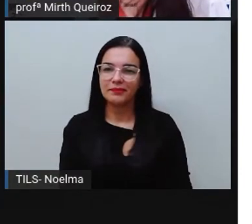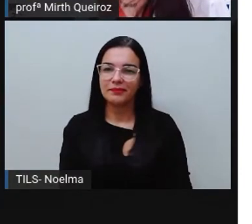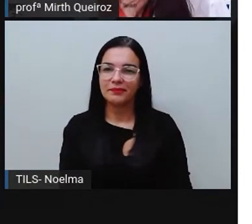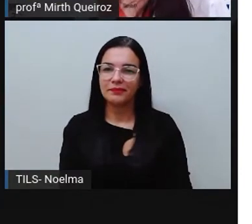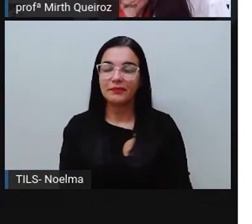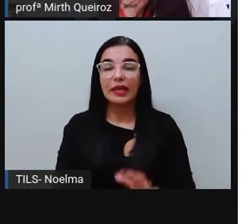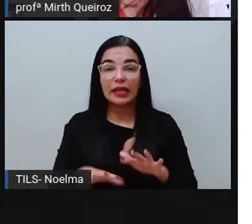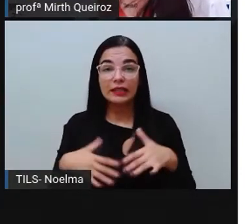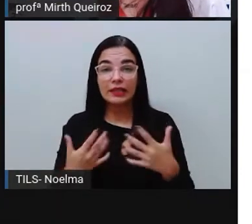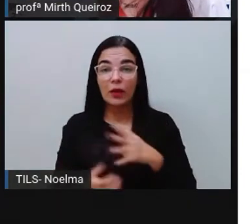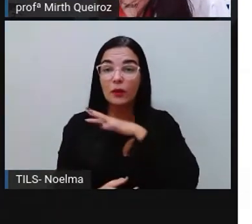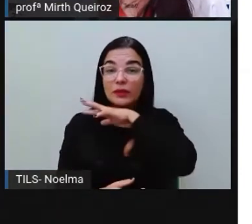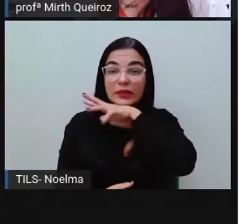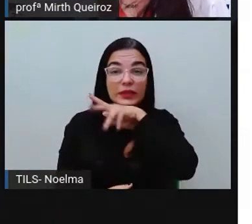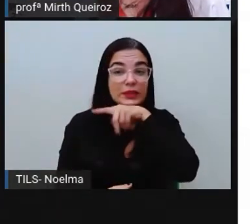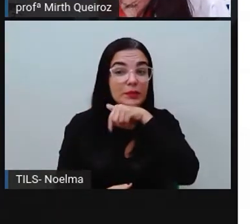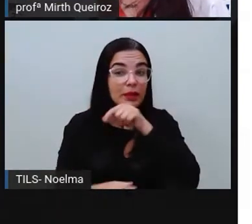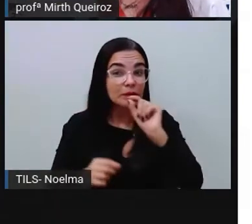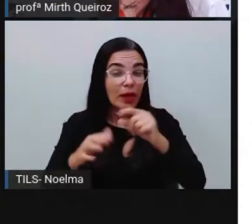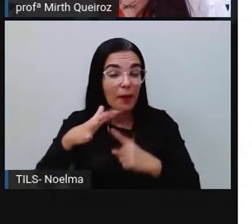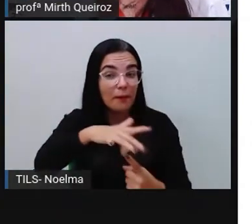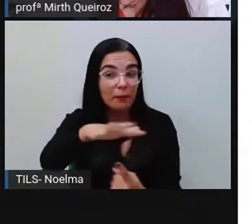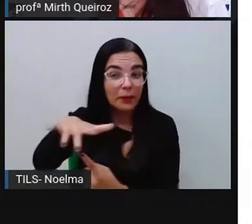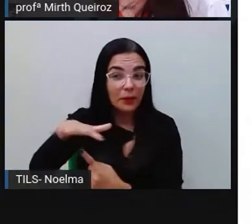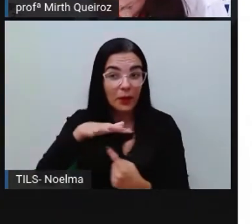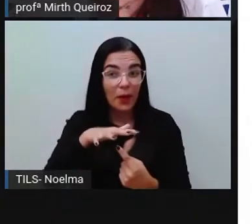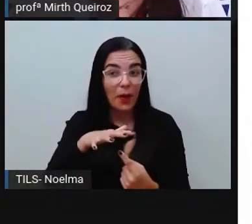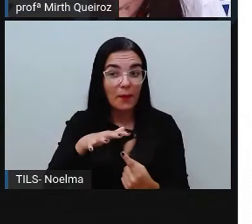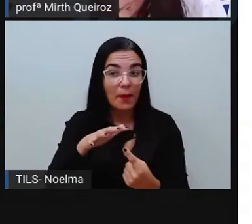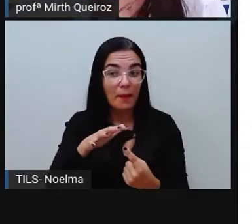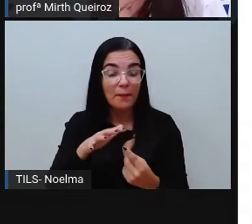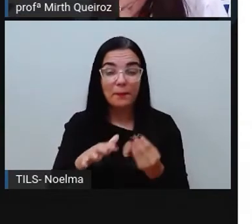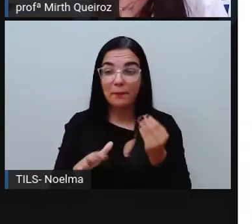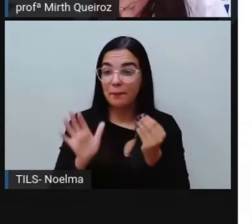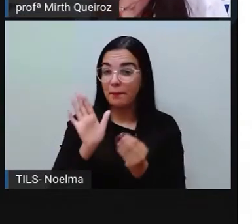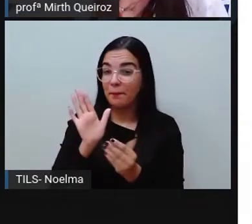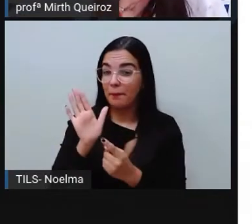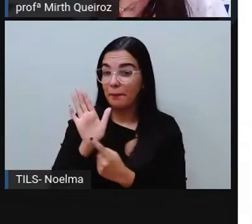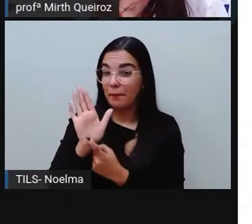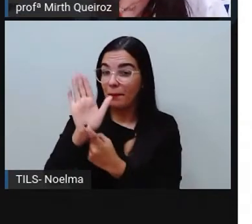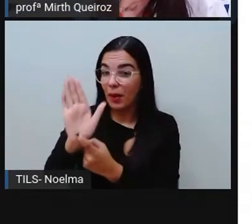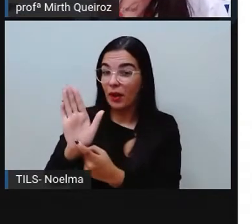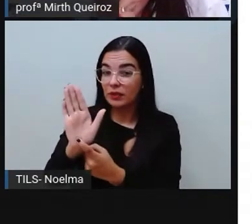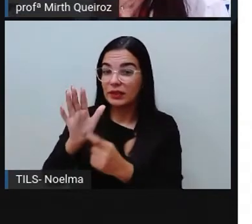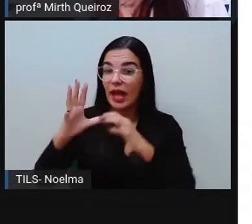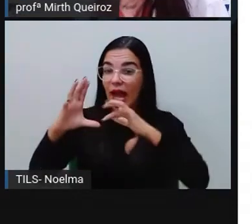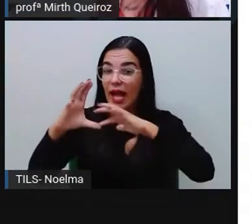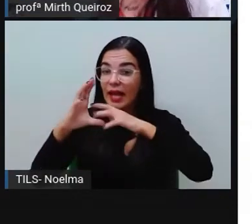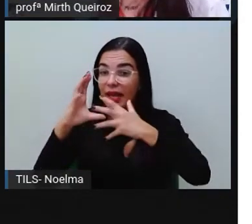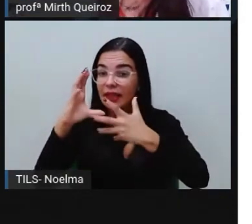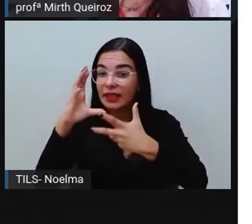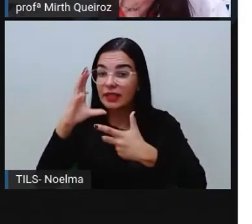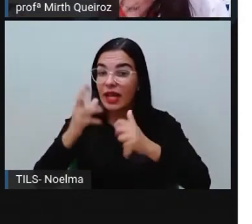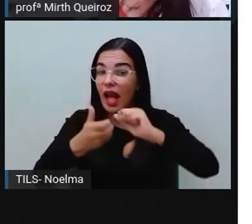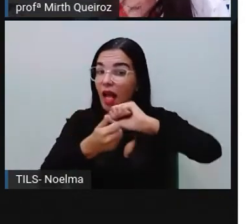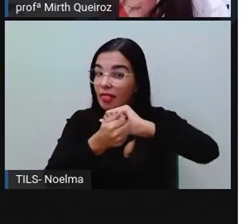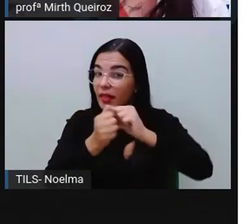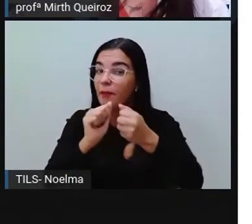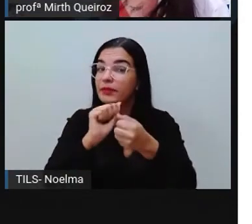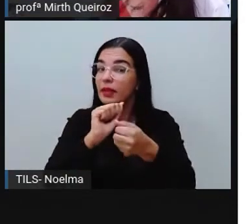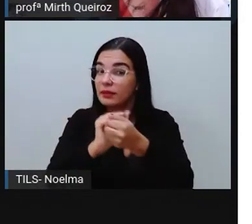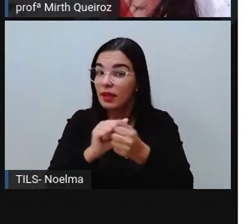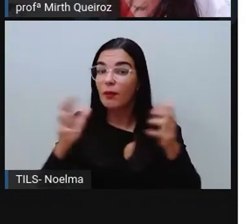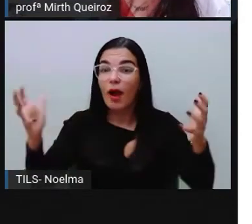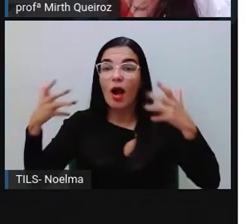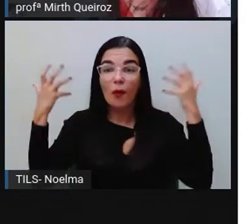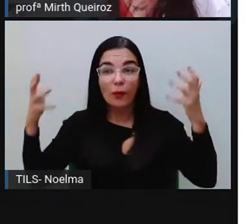Os animais desse bioma apresentam características de adaptação ao clima. Como eu disse para vocês, não é somente as plantas